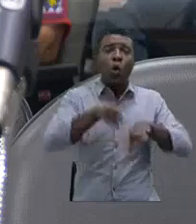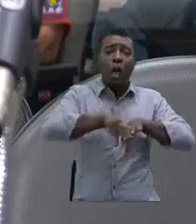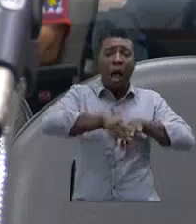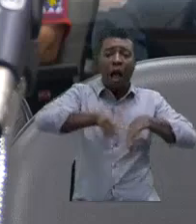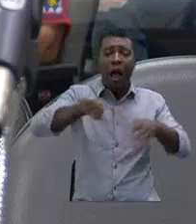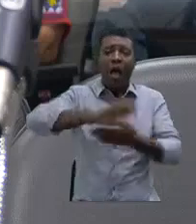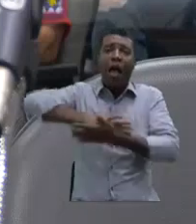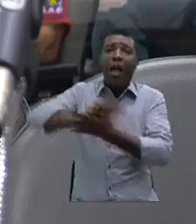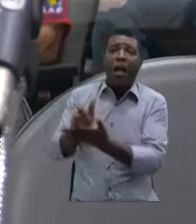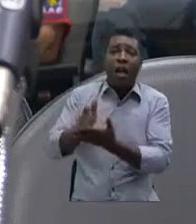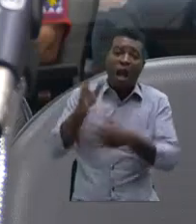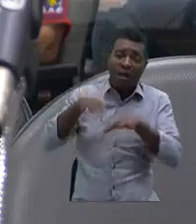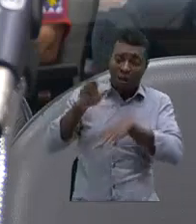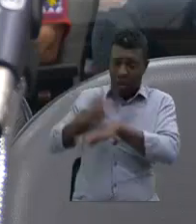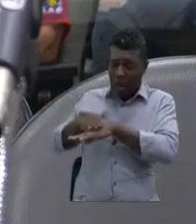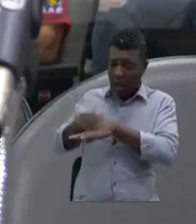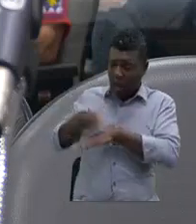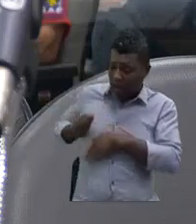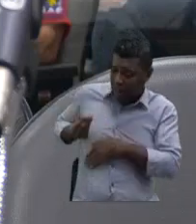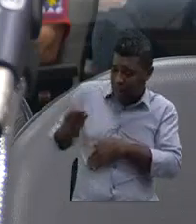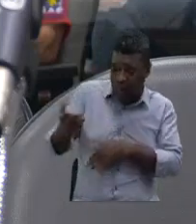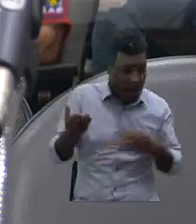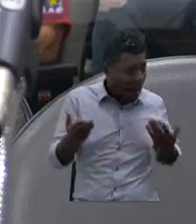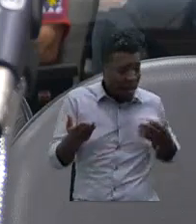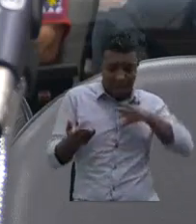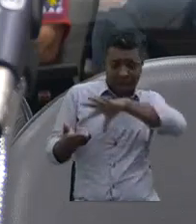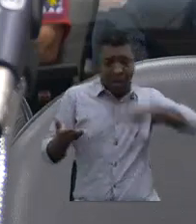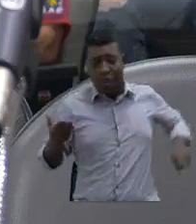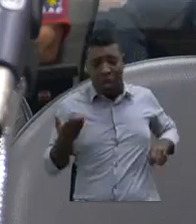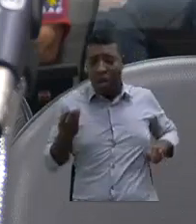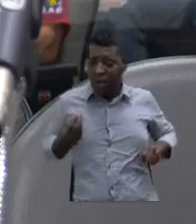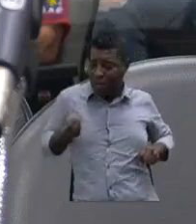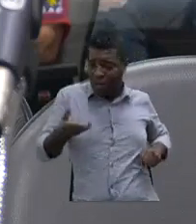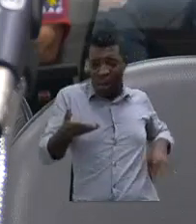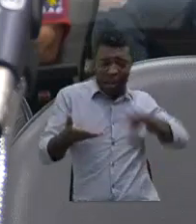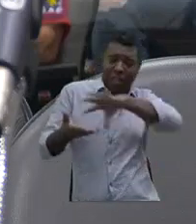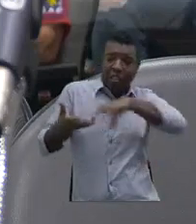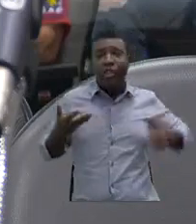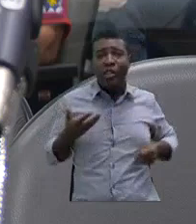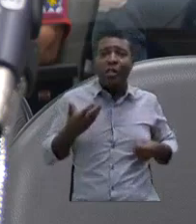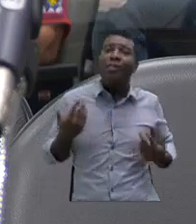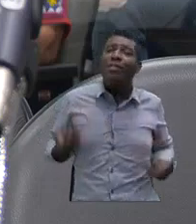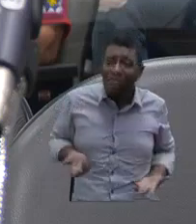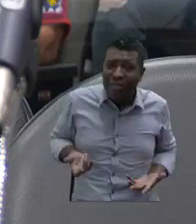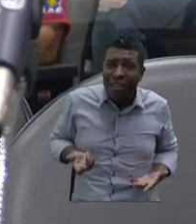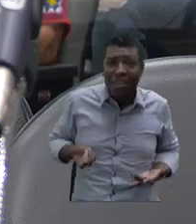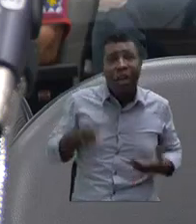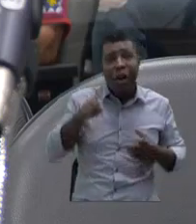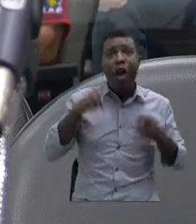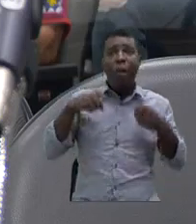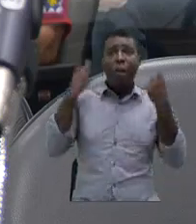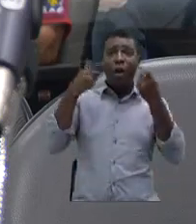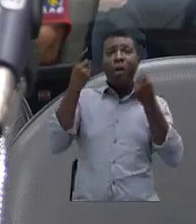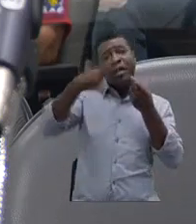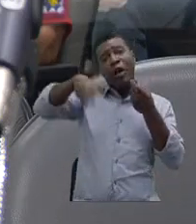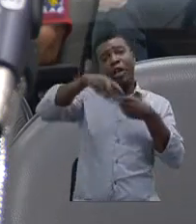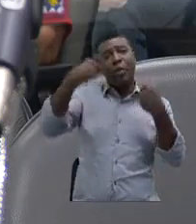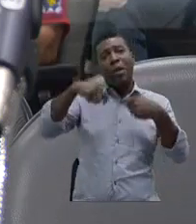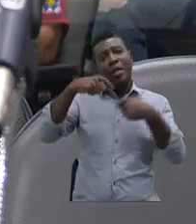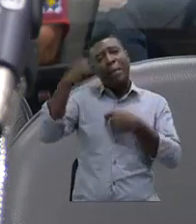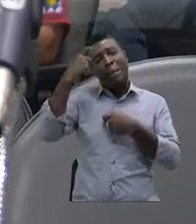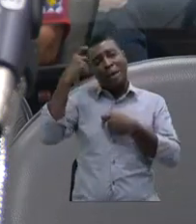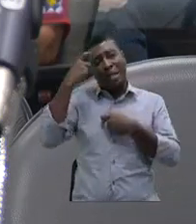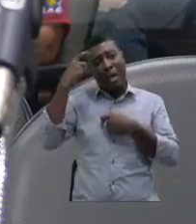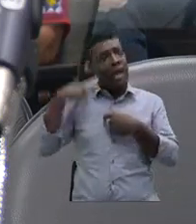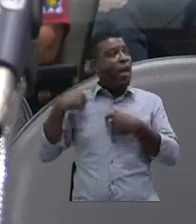com a mão e tira com a outra. Então, essa é uma preocupação muito grande que a gente precisa pensar, e eu quero compreender um